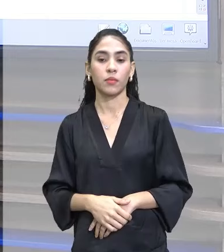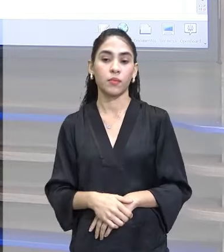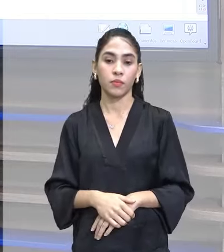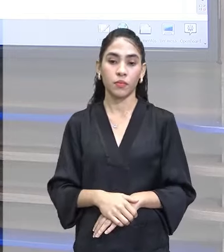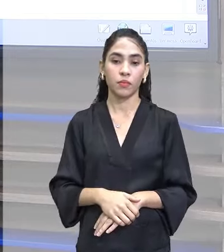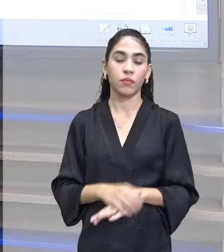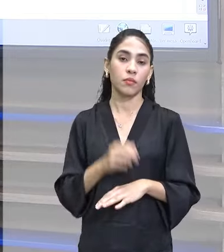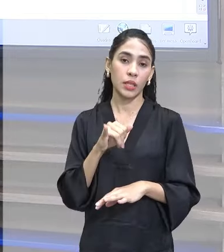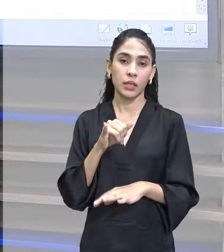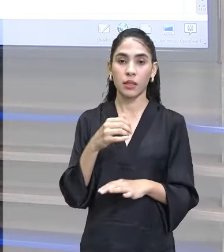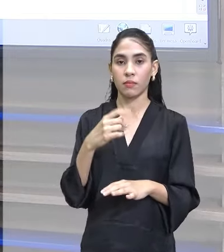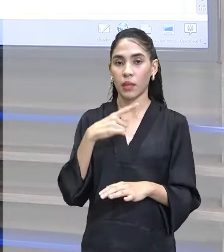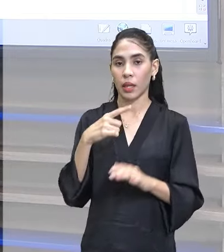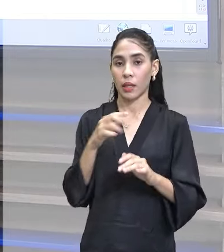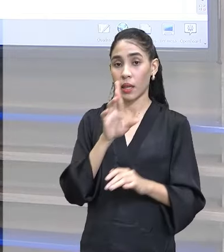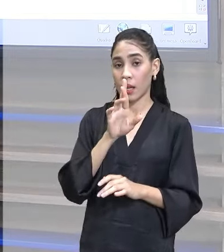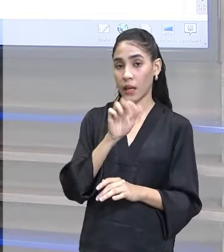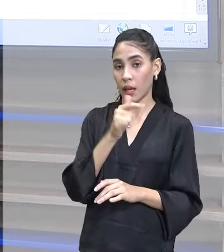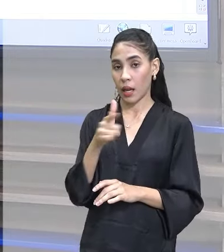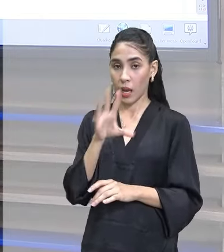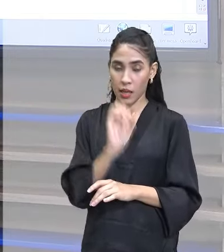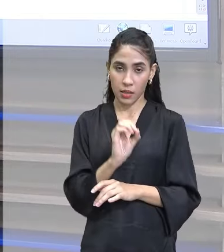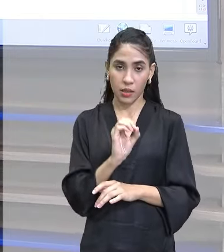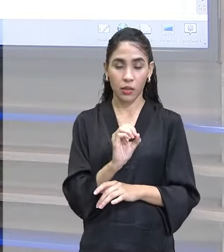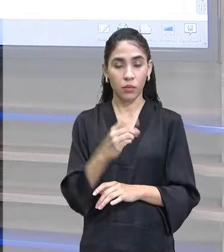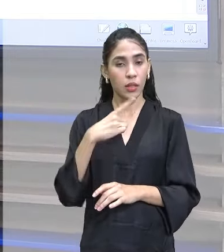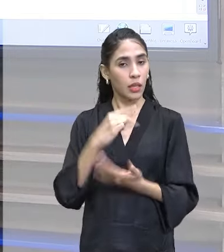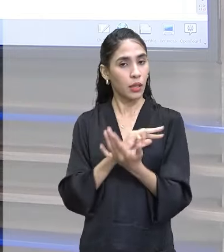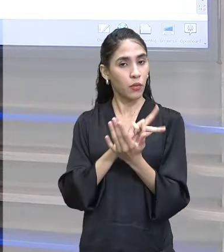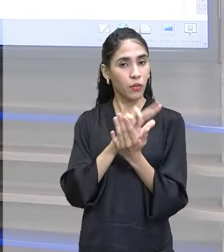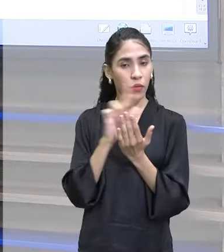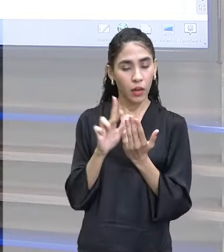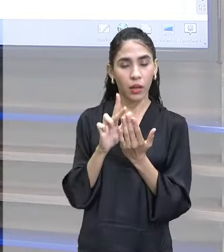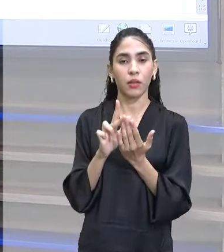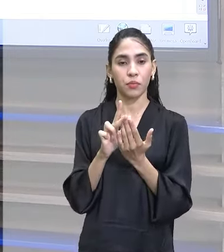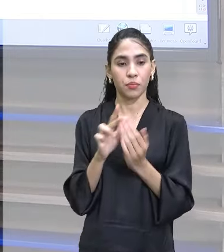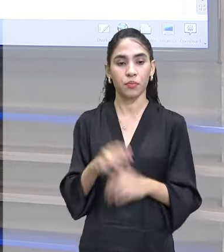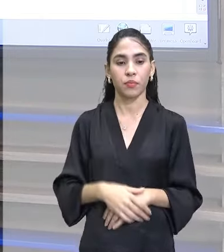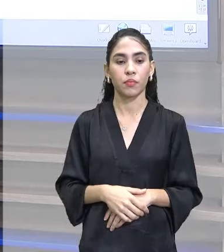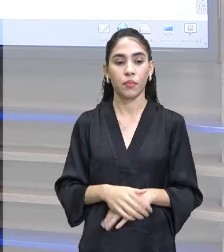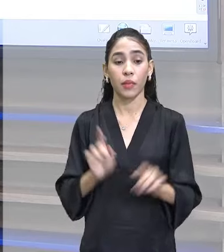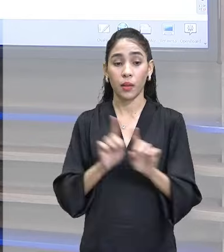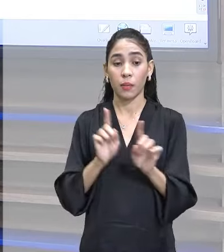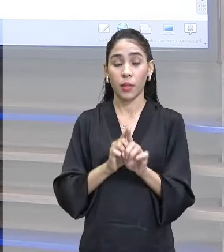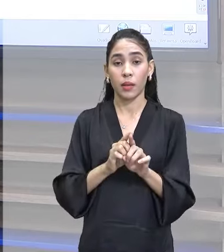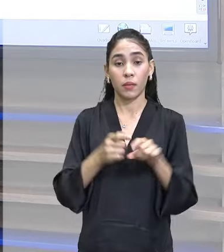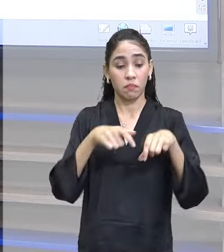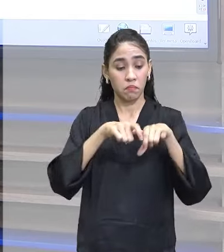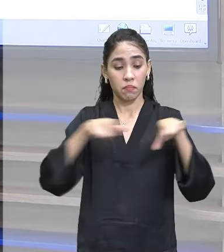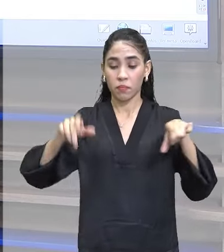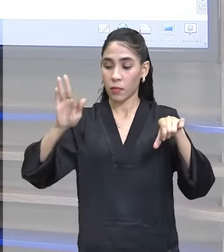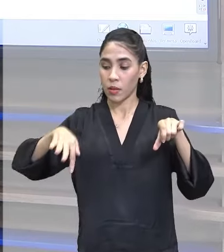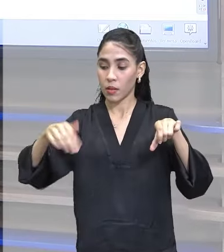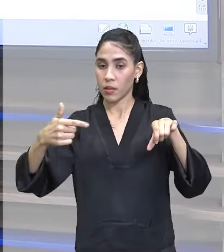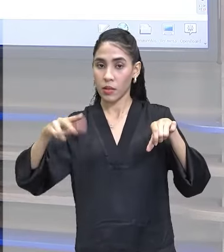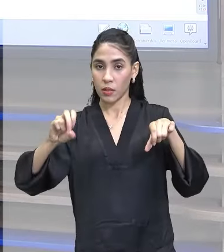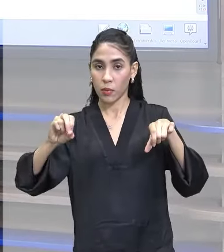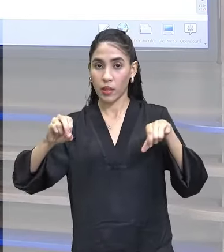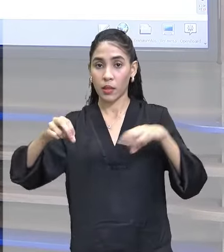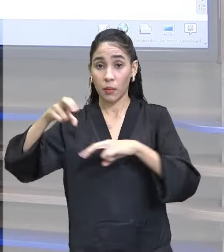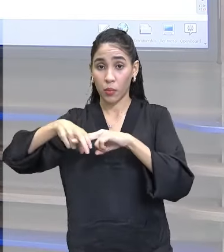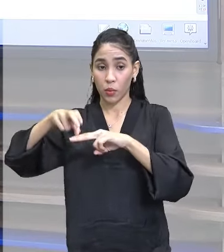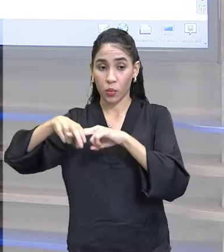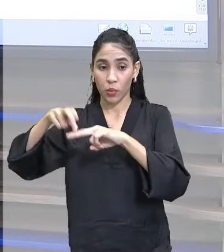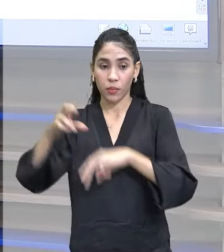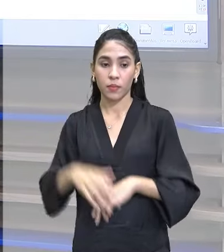então você tem todos os valores. E ele também disse qual seria esse AN. Ele disse que a última fileira tem 50 poltronas.